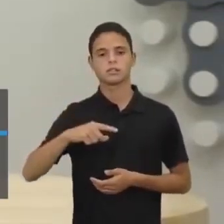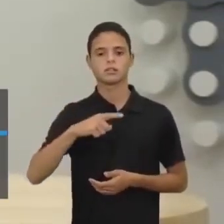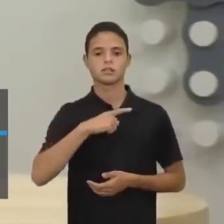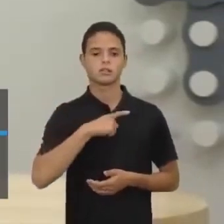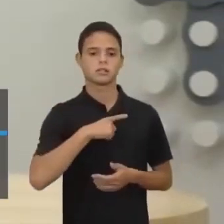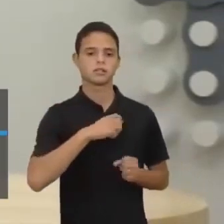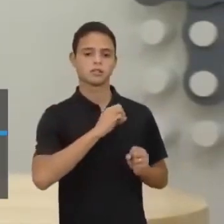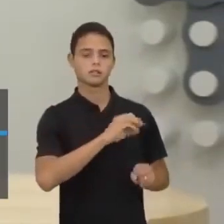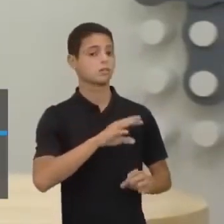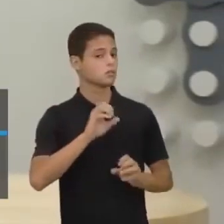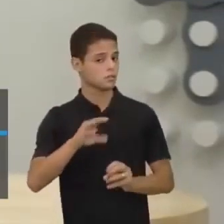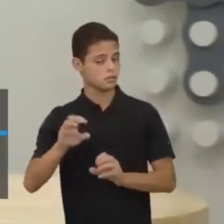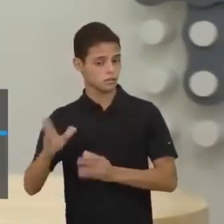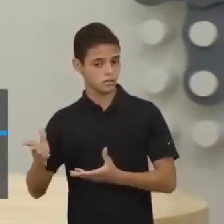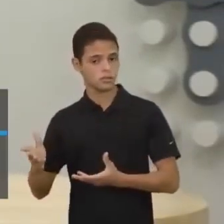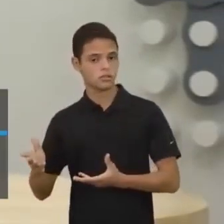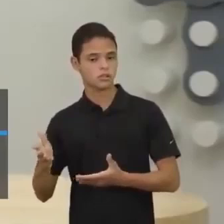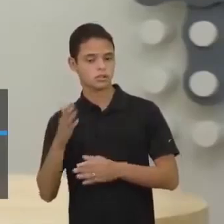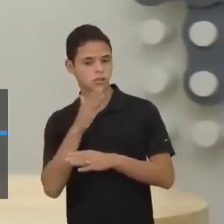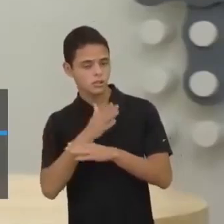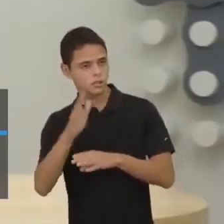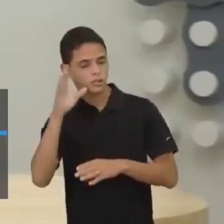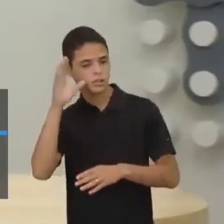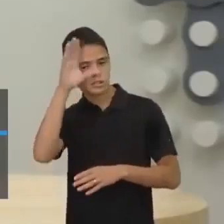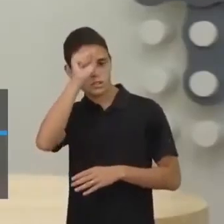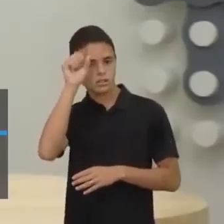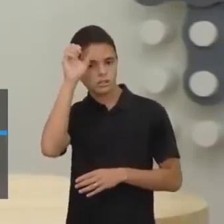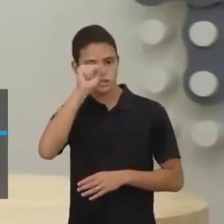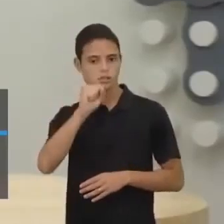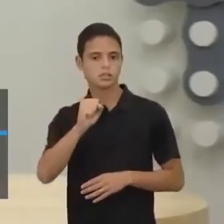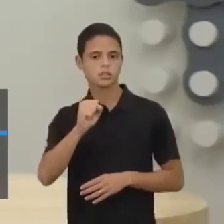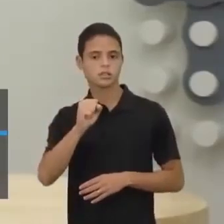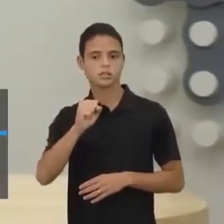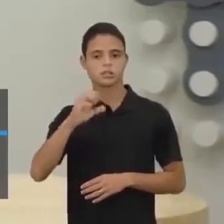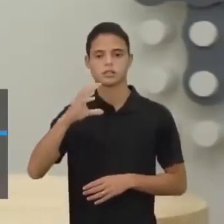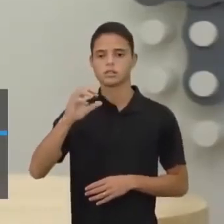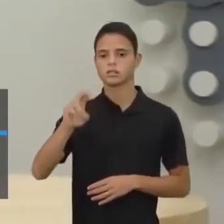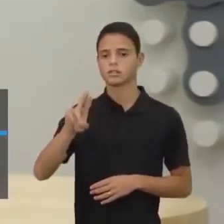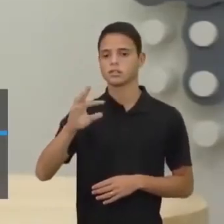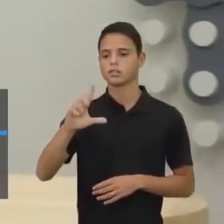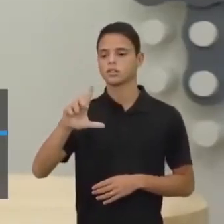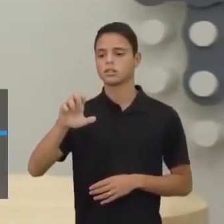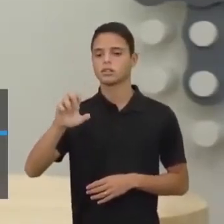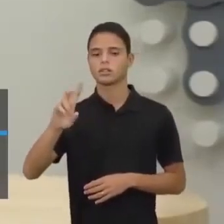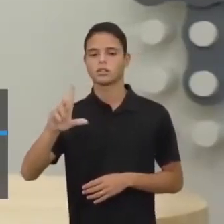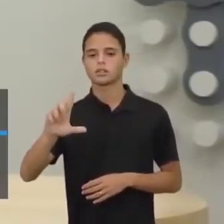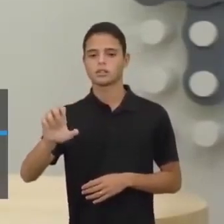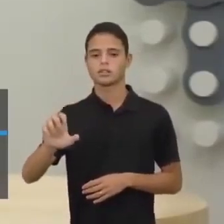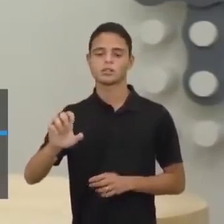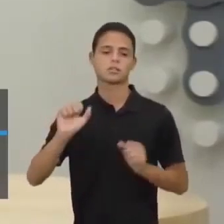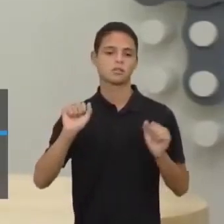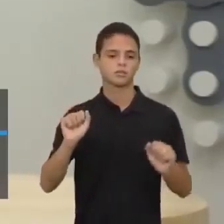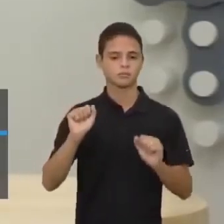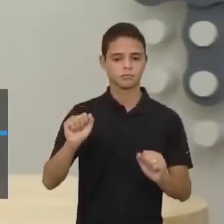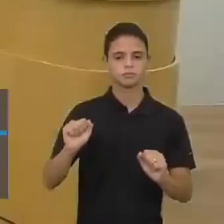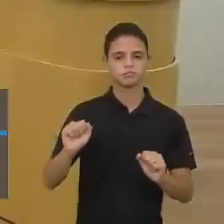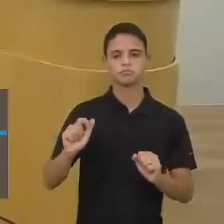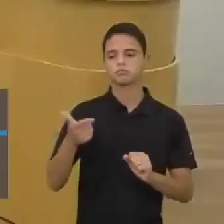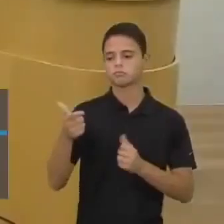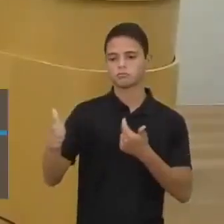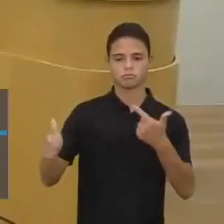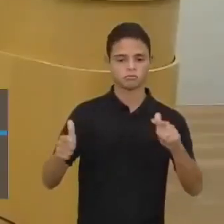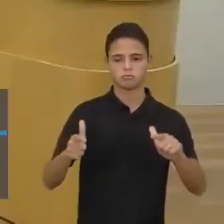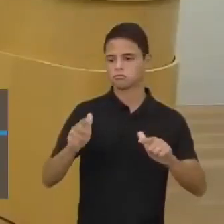um workshop, né, no caso, aprender a obter, né, tirar o som do ukulele. Tirar o som do ukulele. Mas poderia ser qualquer outra